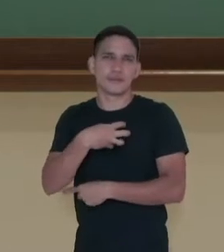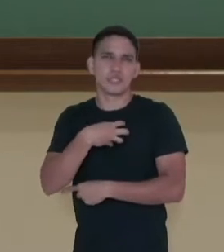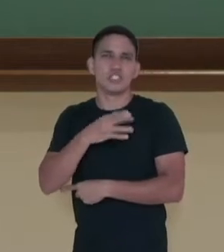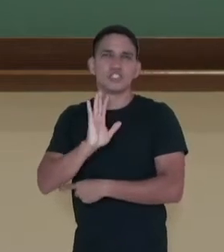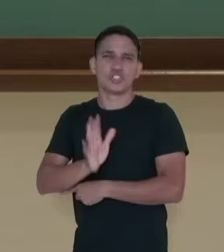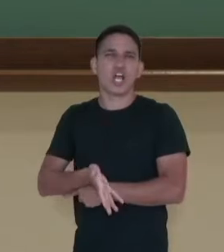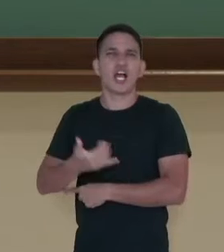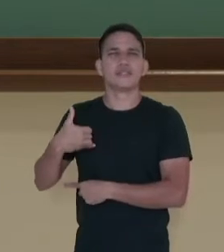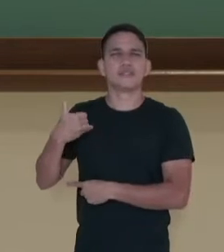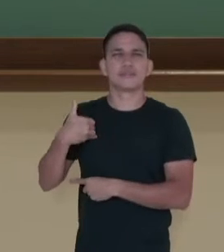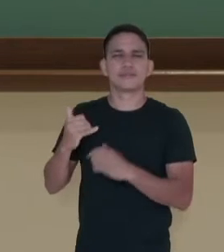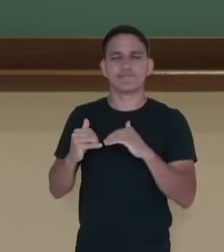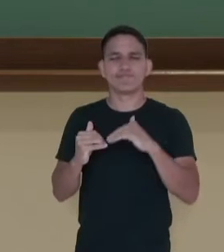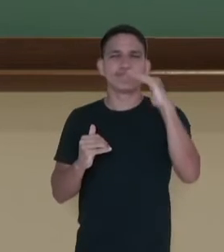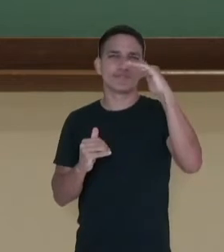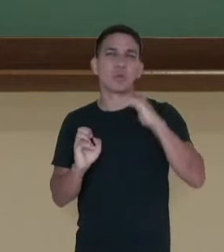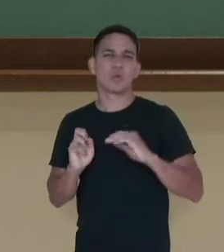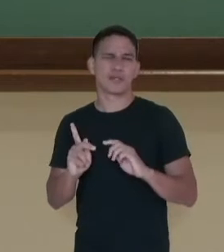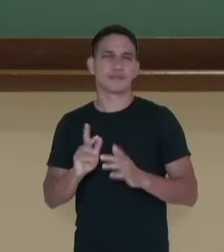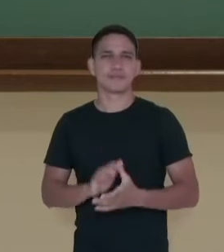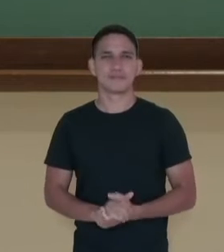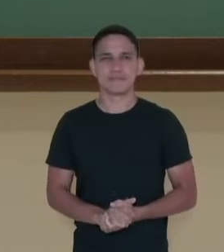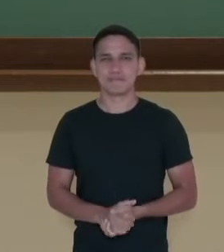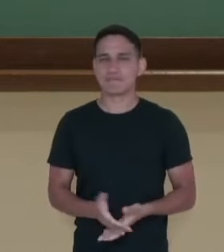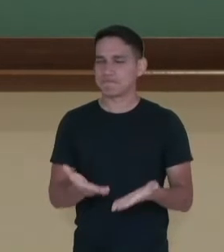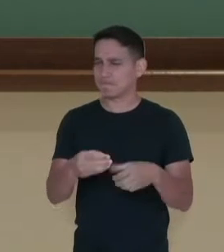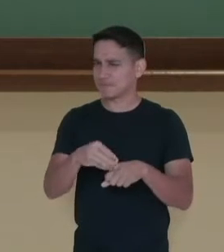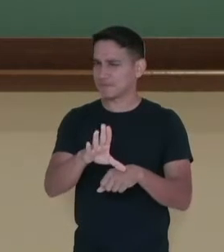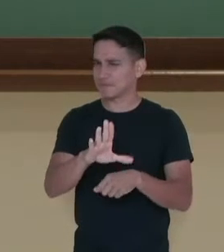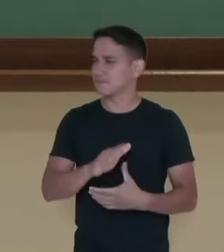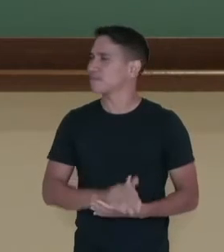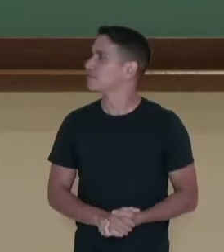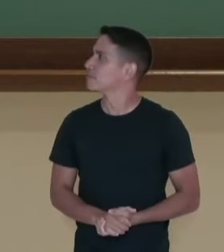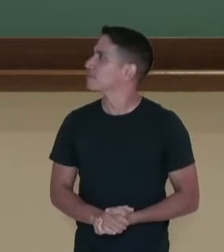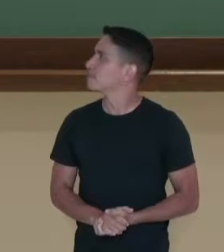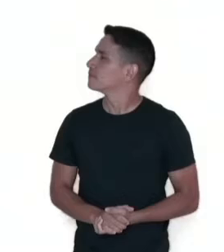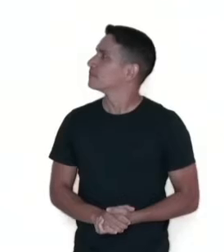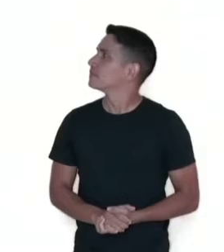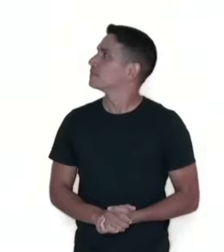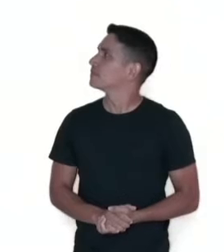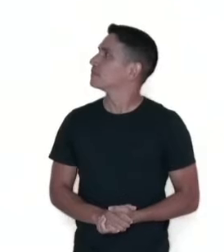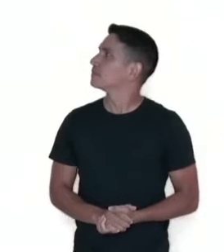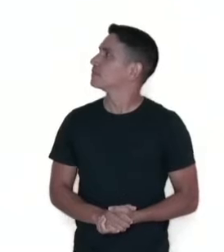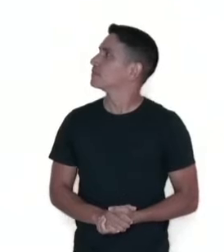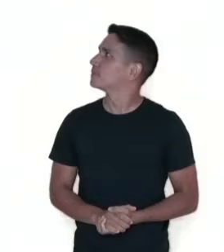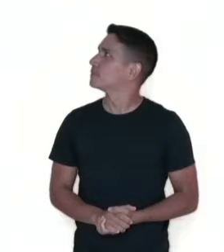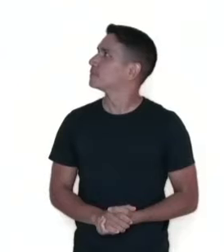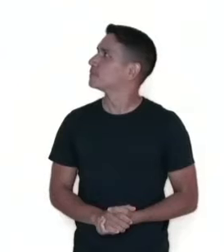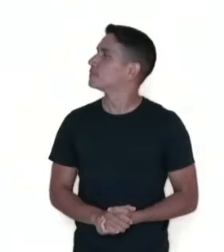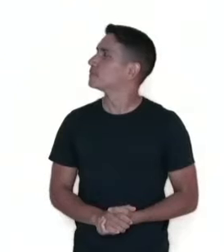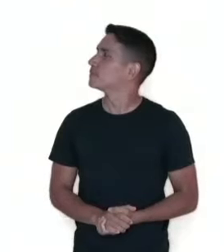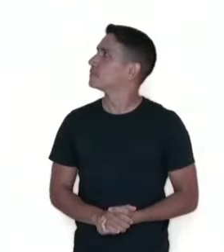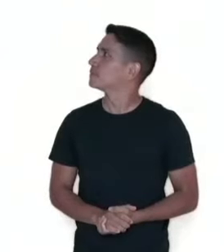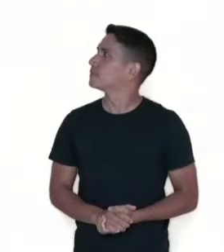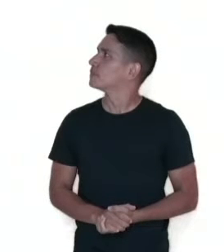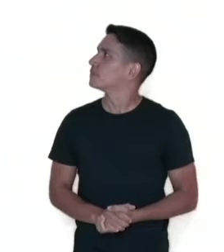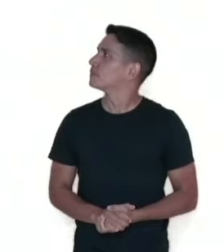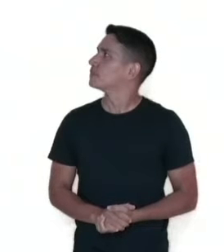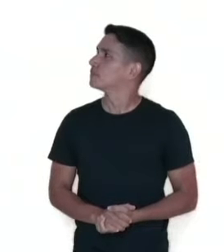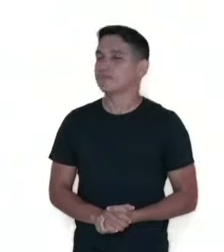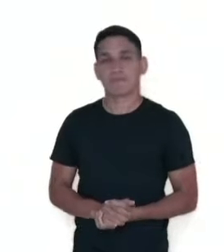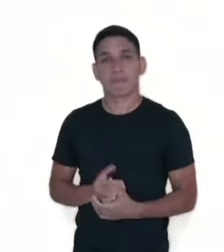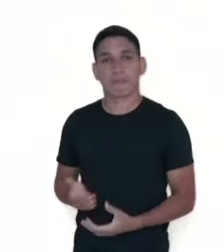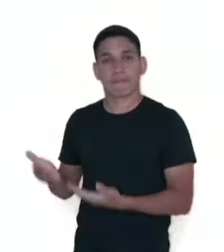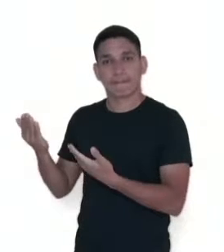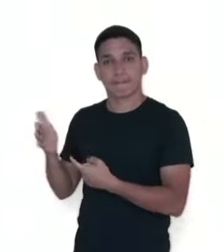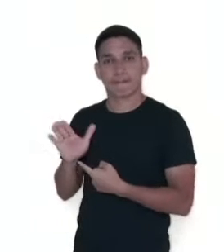idade mais avançada. Beleza? Então fica a dica. Hábitos diários que melhoram tua vida.